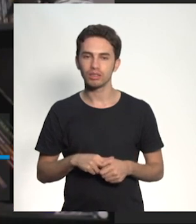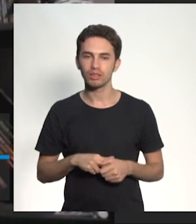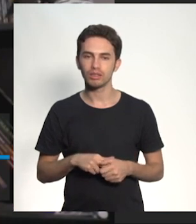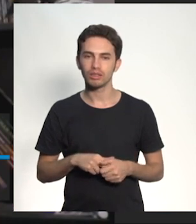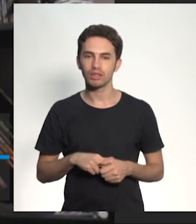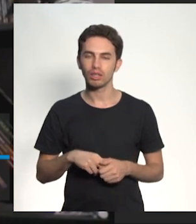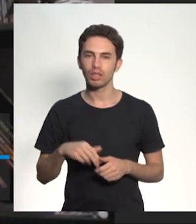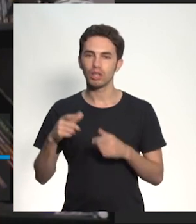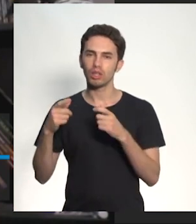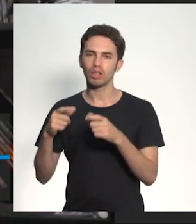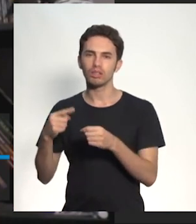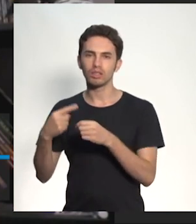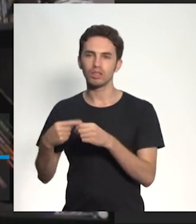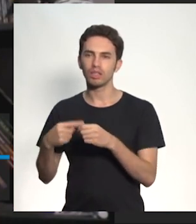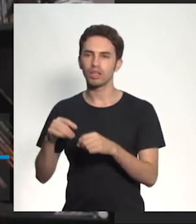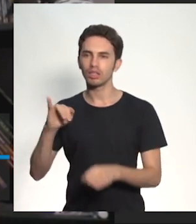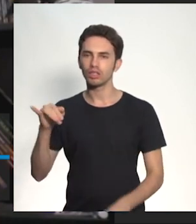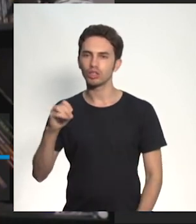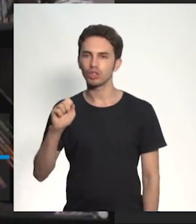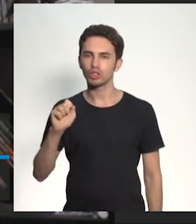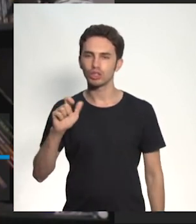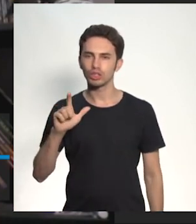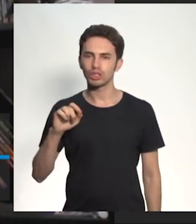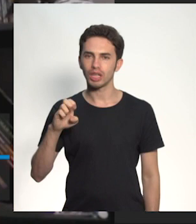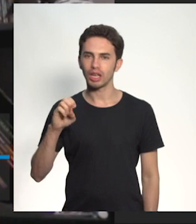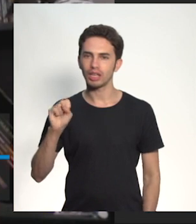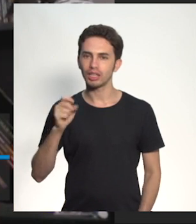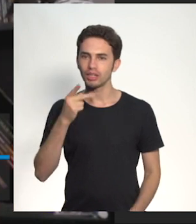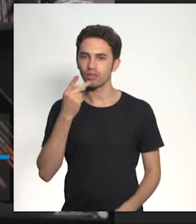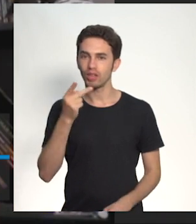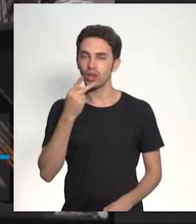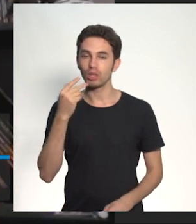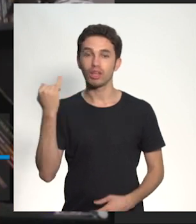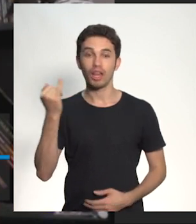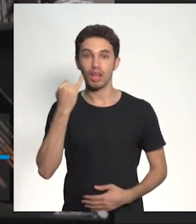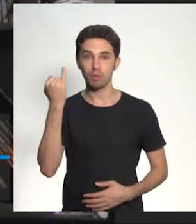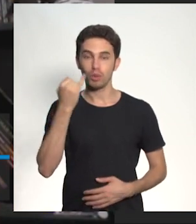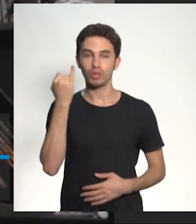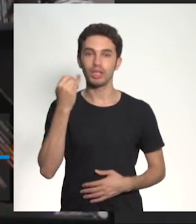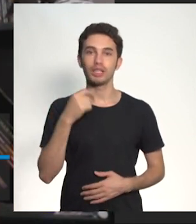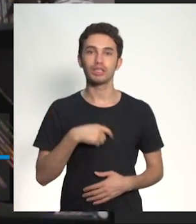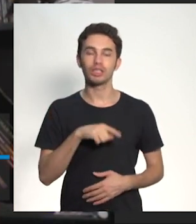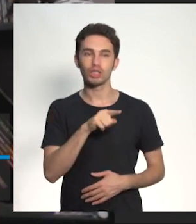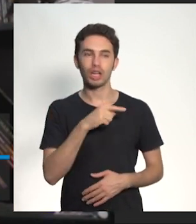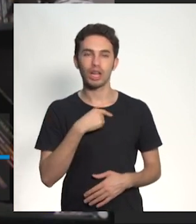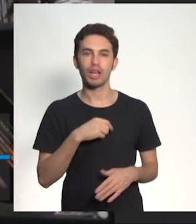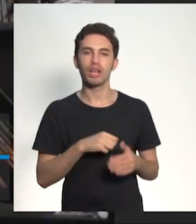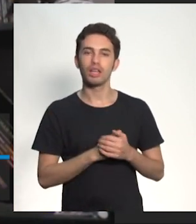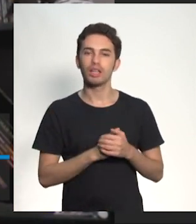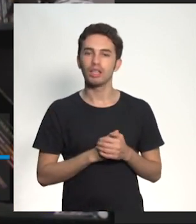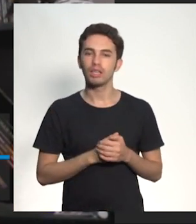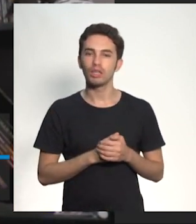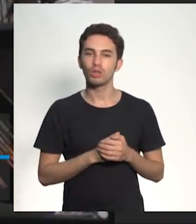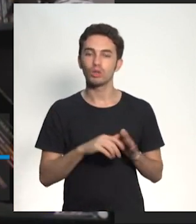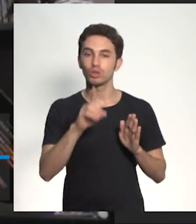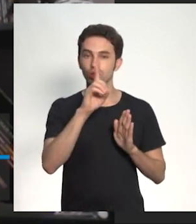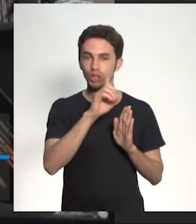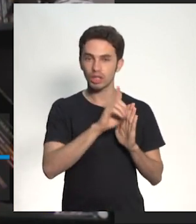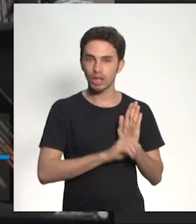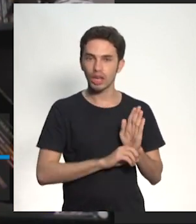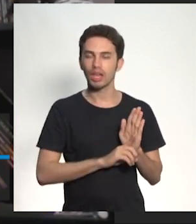Jales, né, colocaram aqui, né, que a importância é colocar as pausas às lutas importantes para que os direitos,